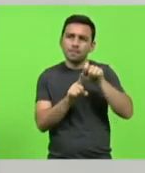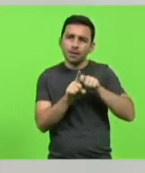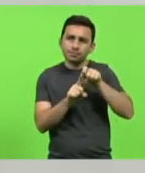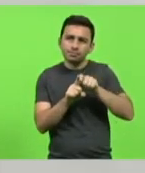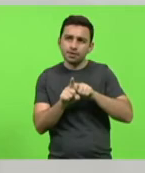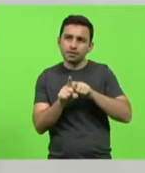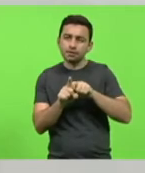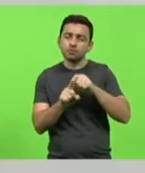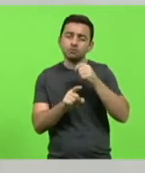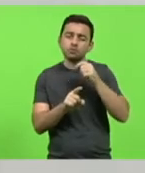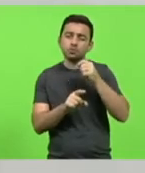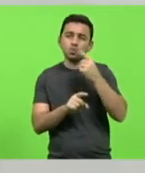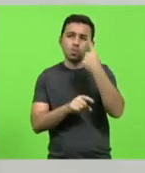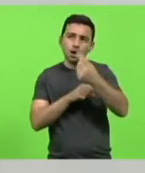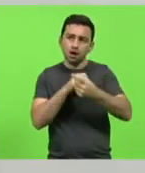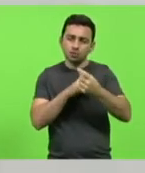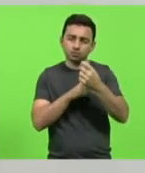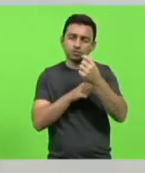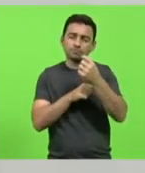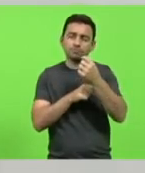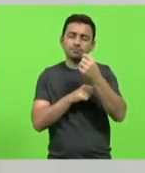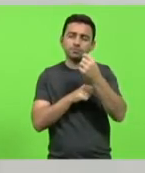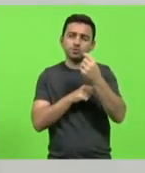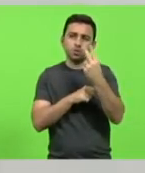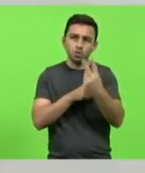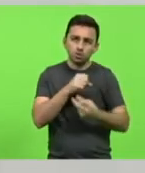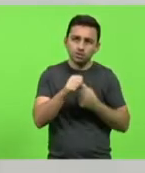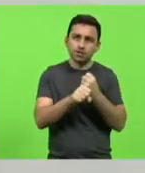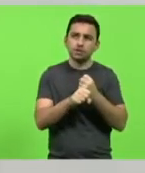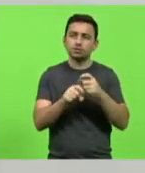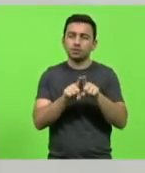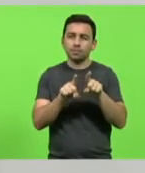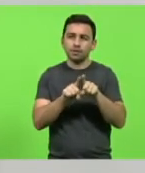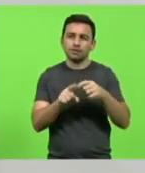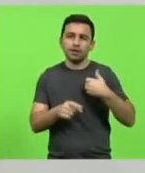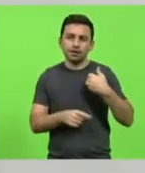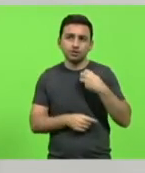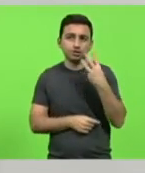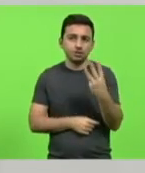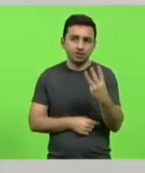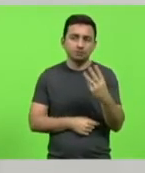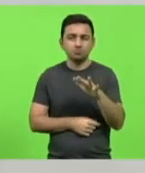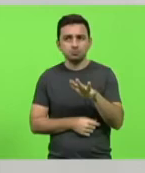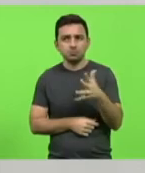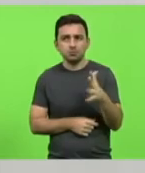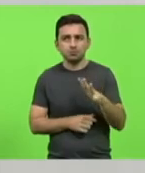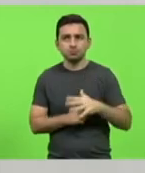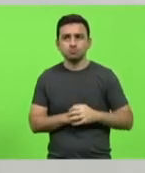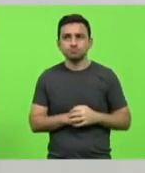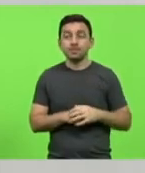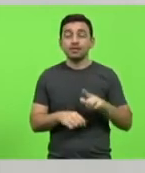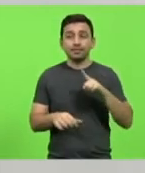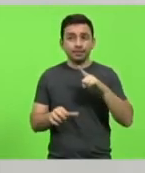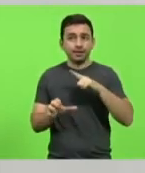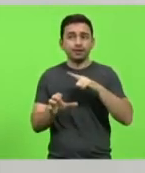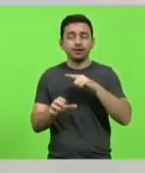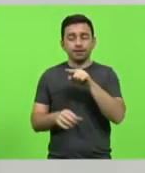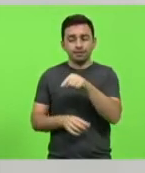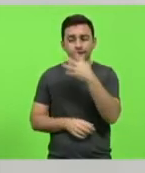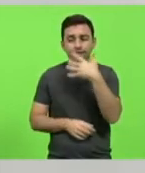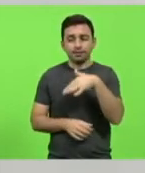idade. A síndrome faz com que a criança apresente algumas características específicas,